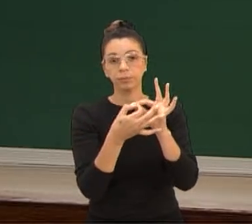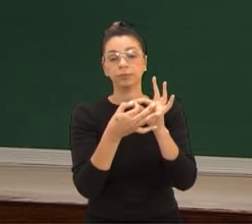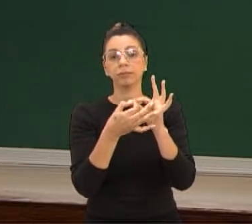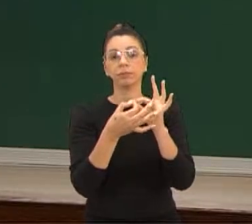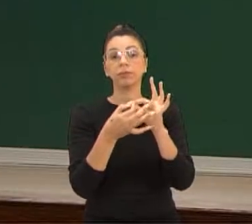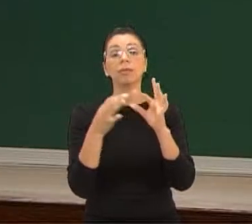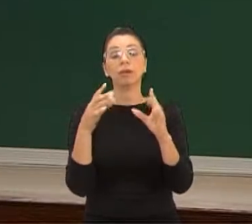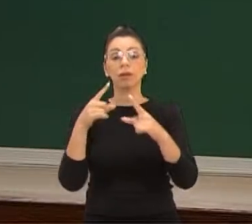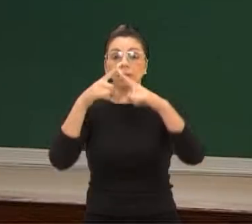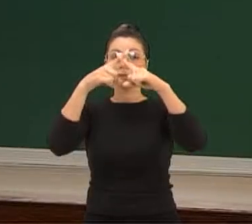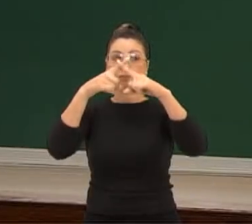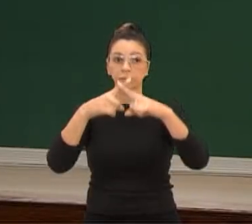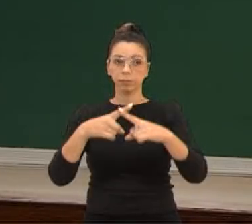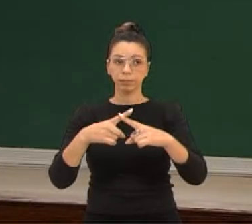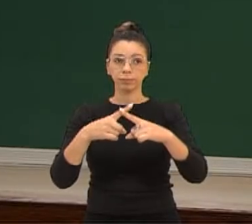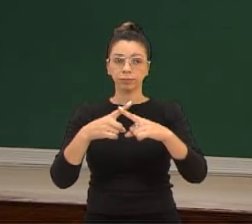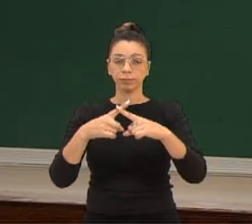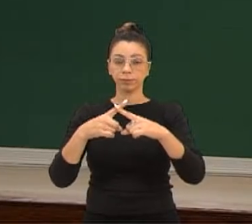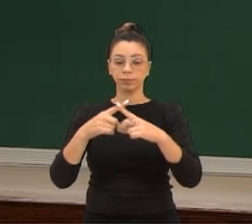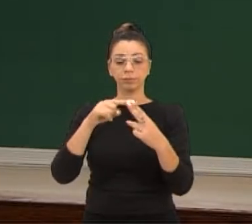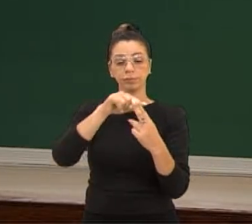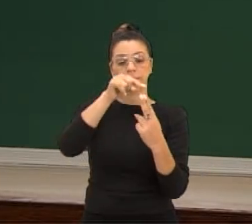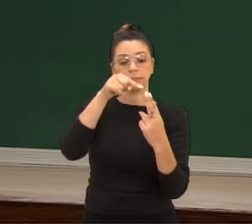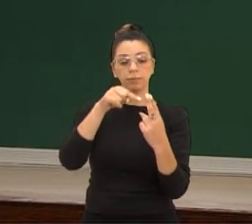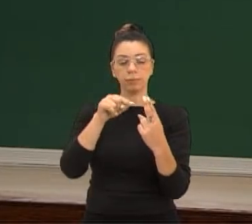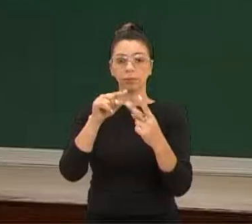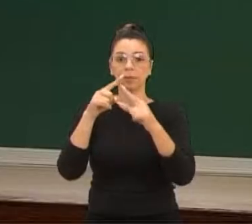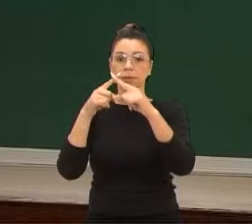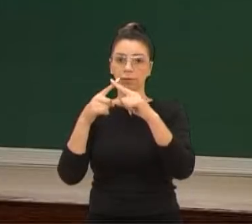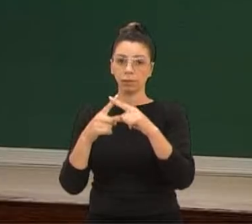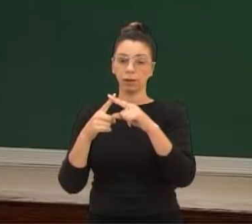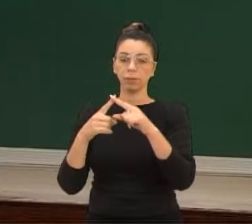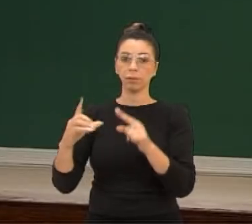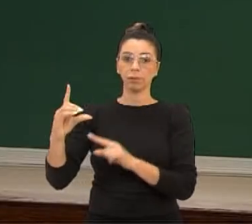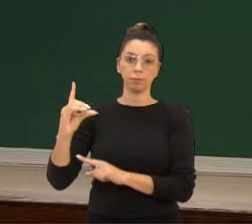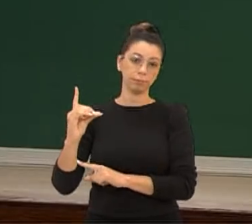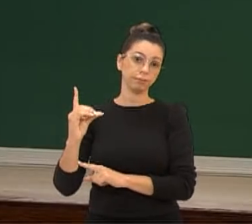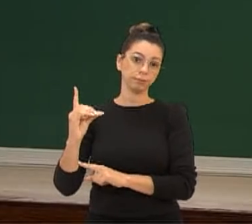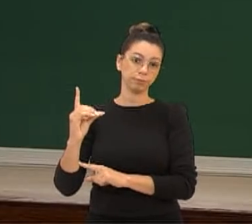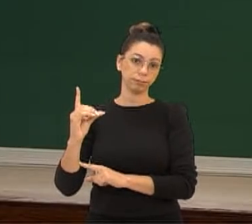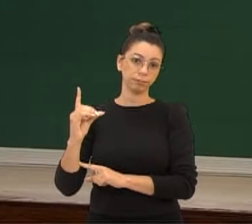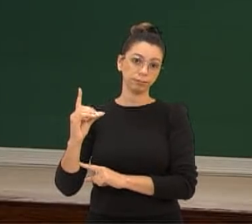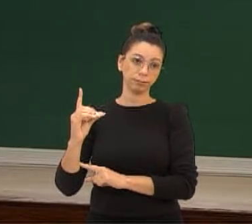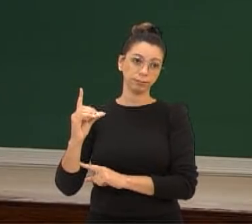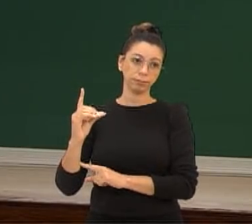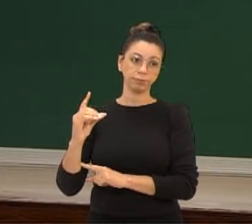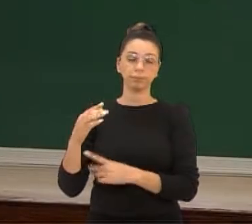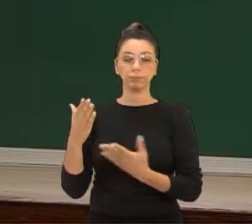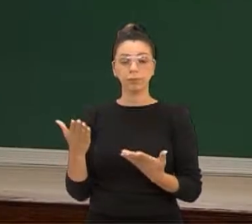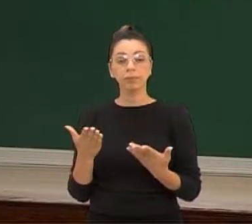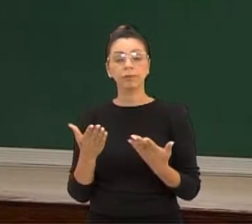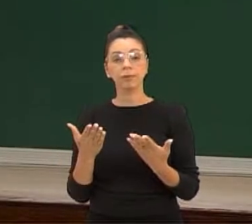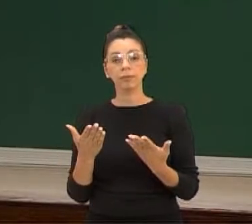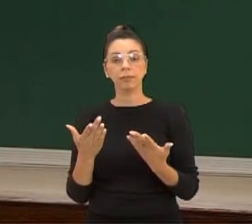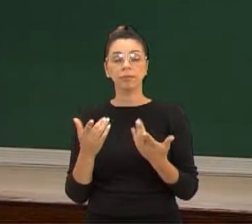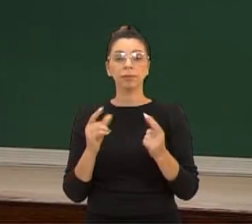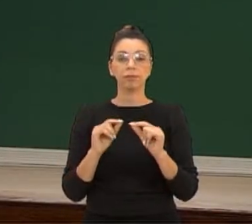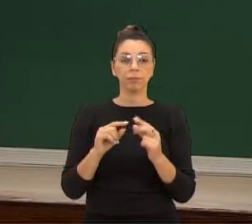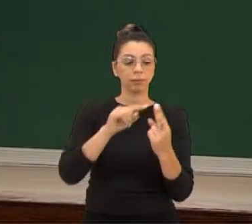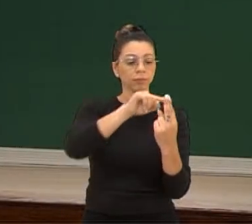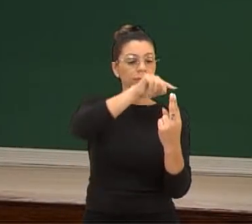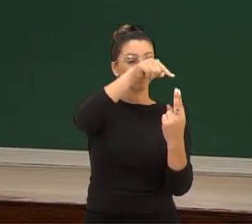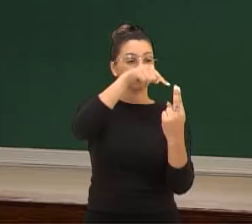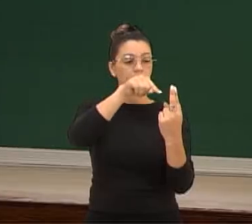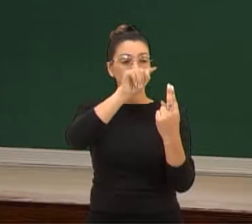a multiplicação desse valor de π vezes o meu diâmetro, ok? Se você pegar o valor de